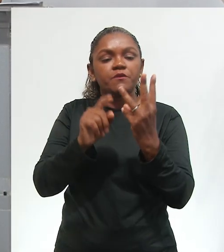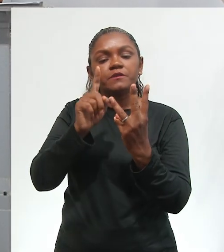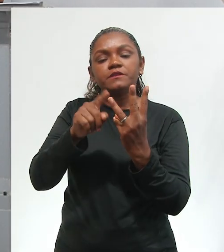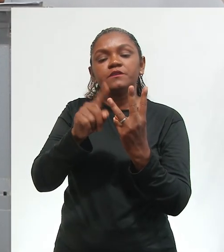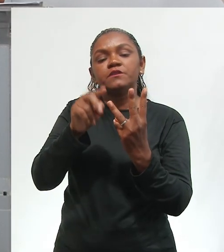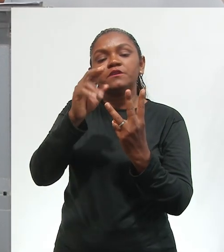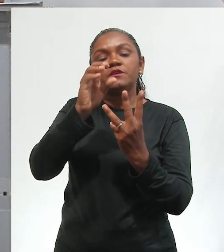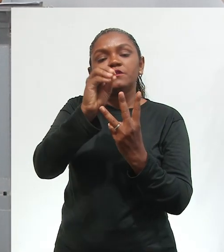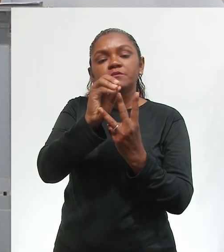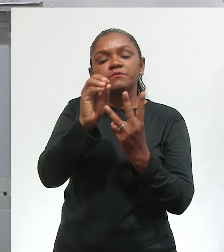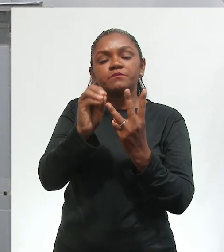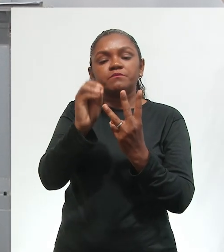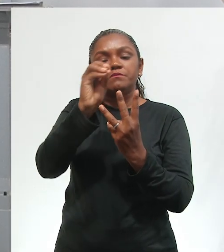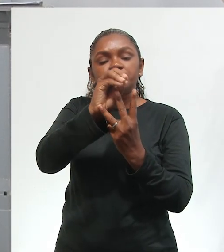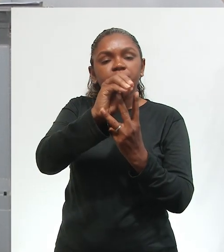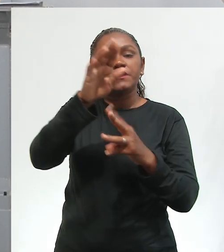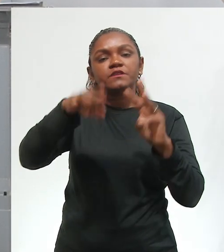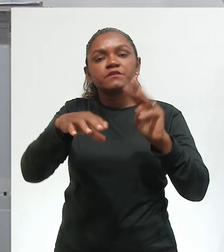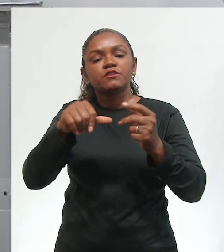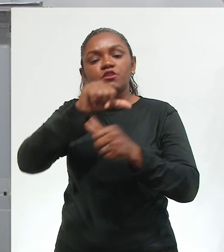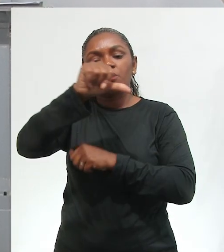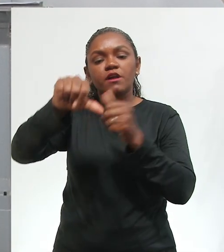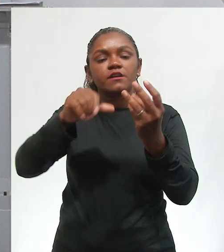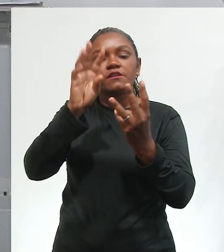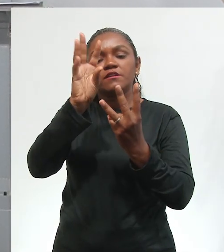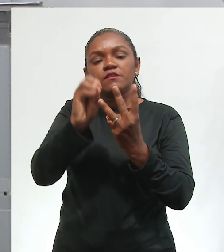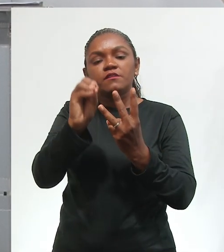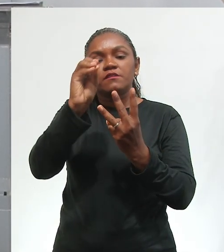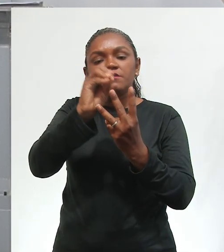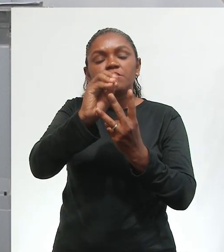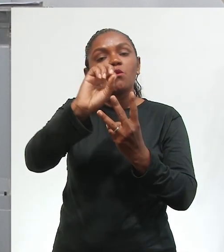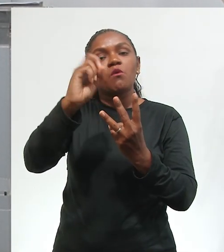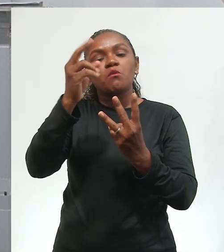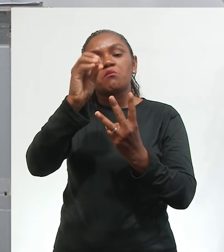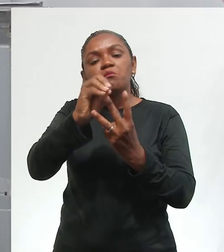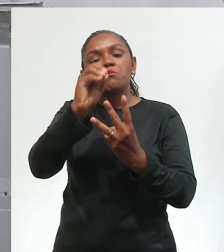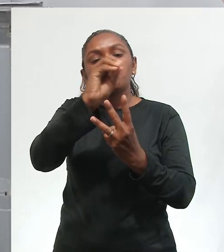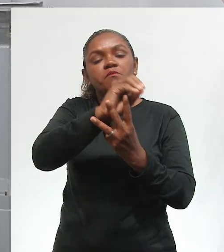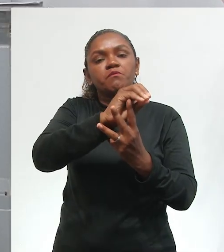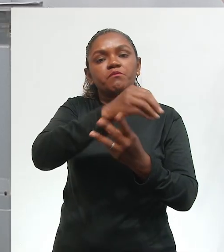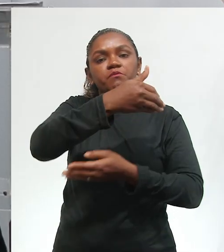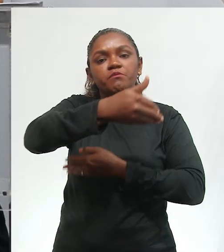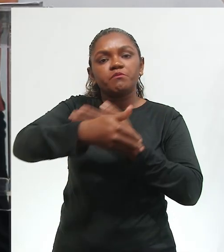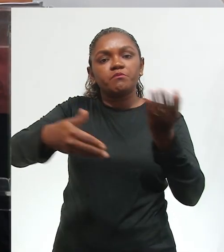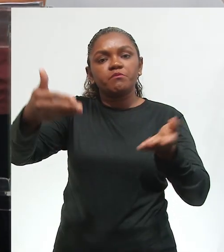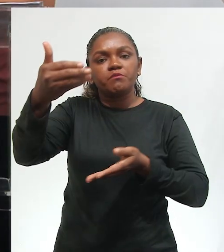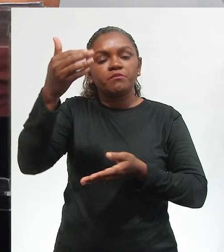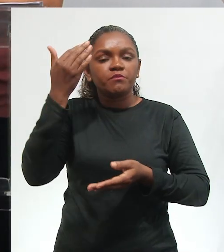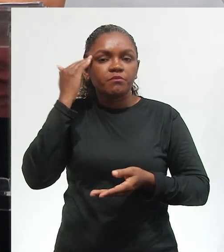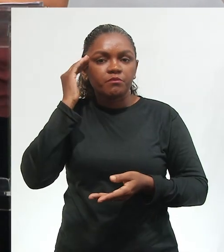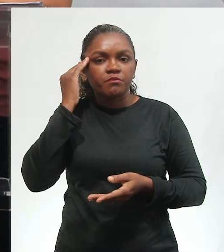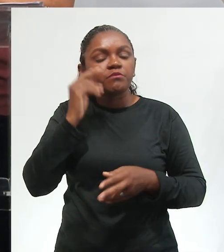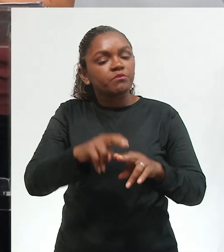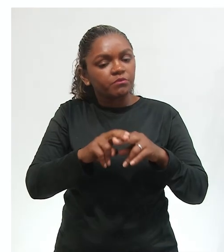por centenas, unidade por dezenas e assim sucessivamente. Então, o que